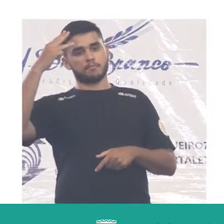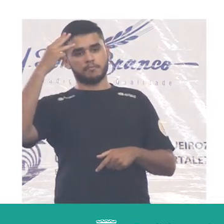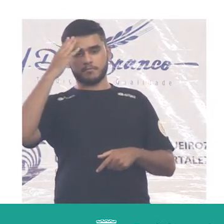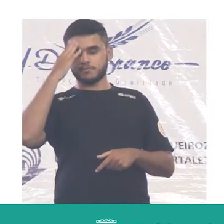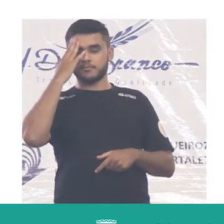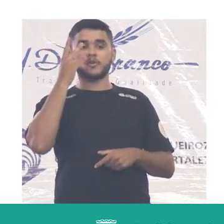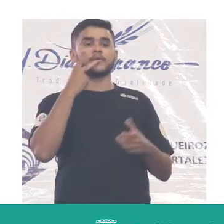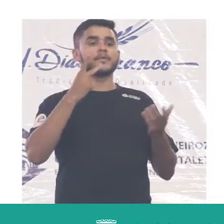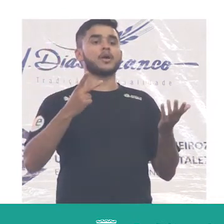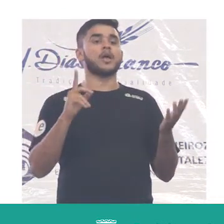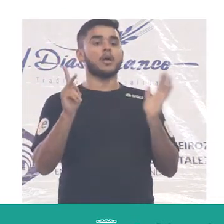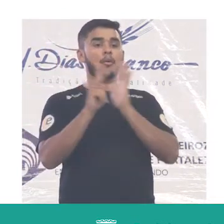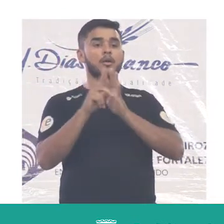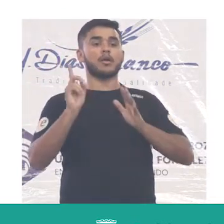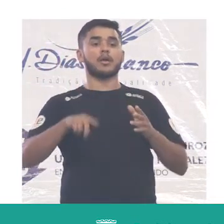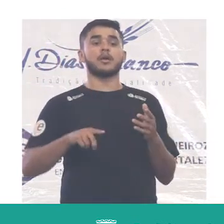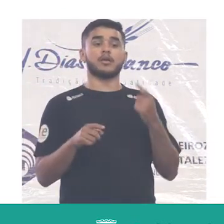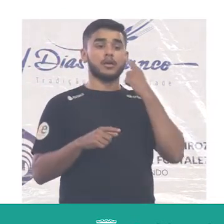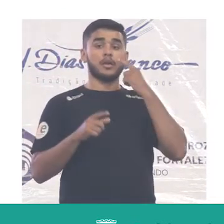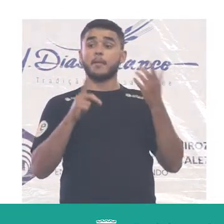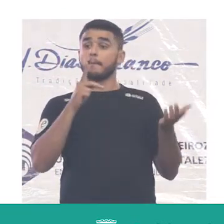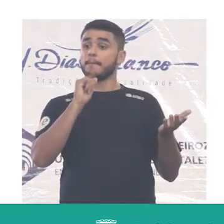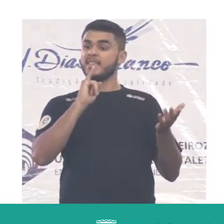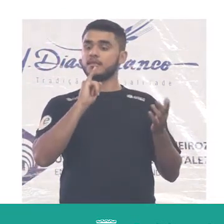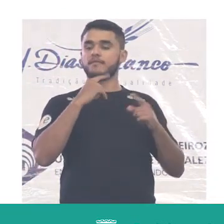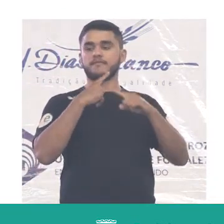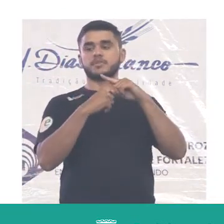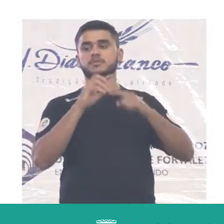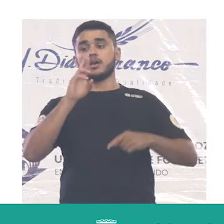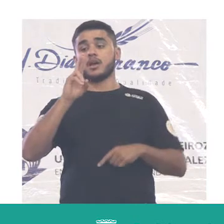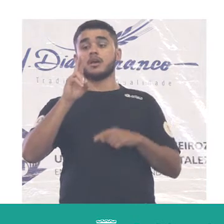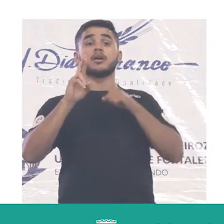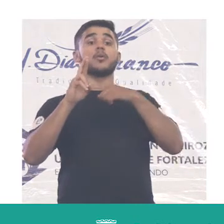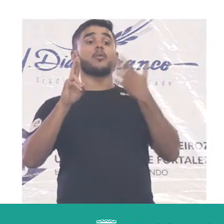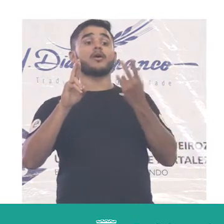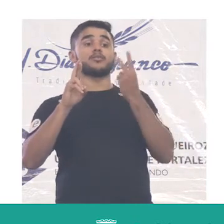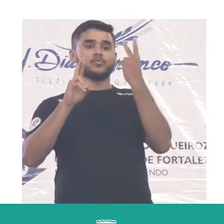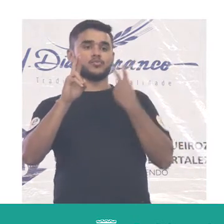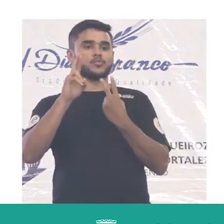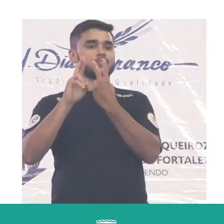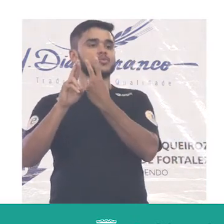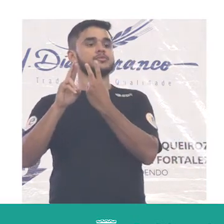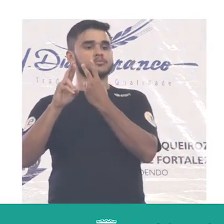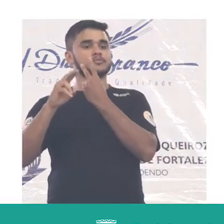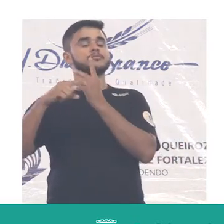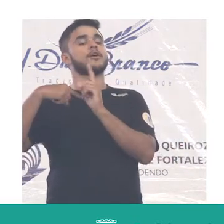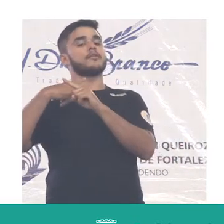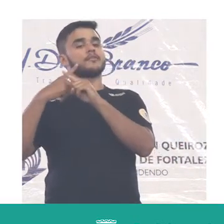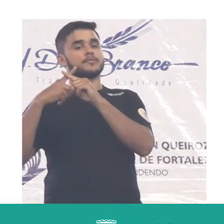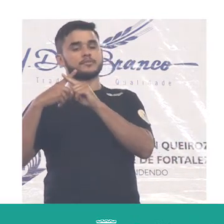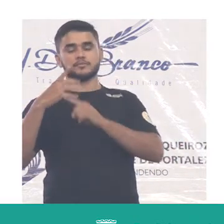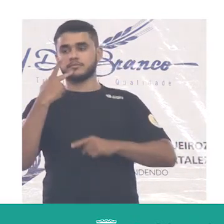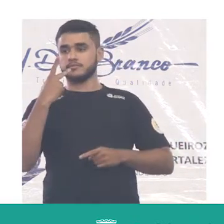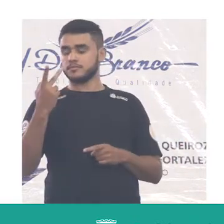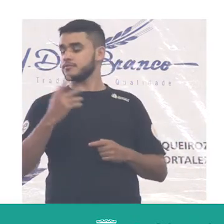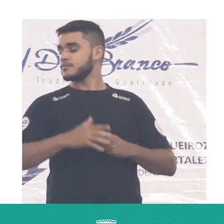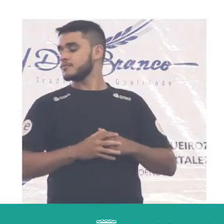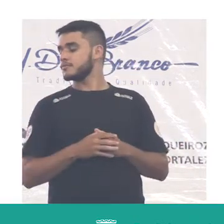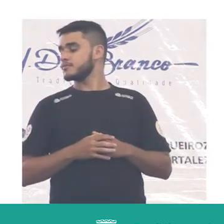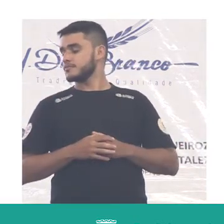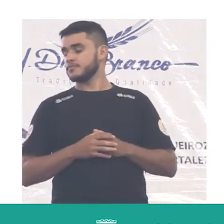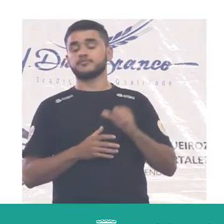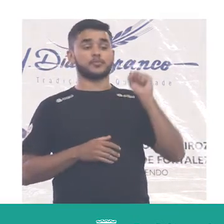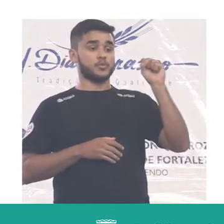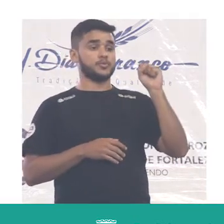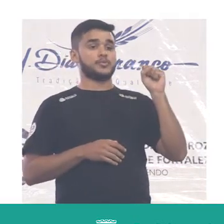da ilha, vezes a altura. Passando um para o outro lado, dividindo, vai ficar 8. O π na